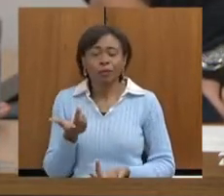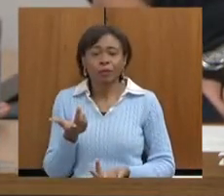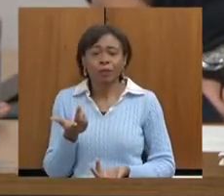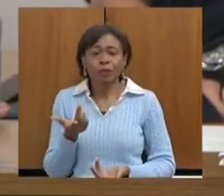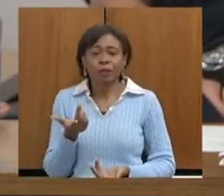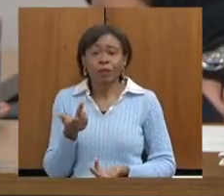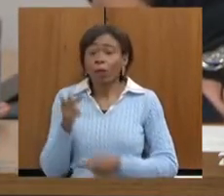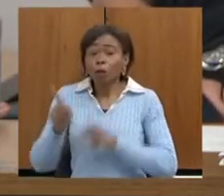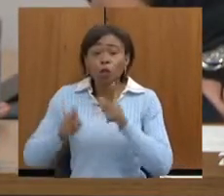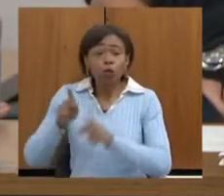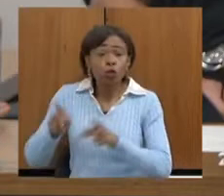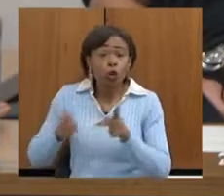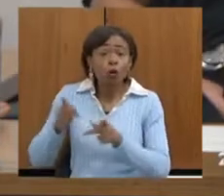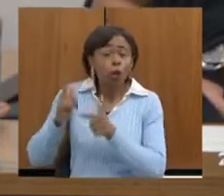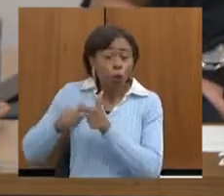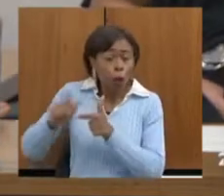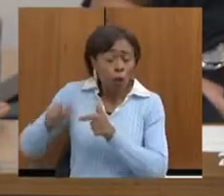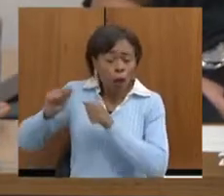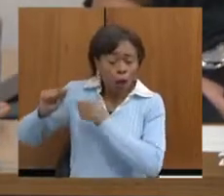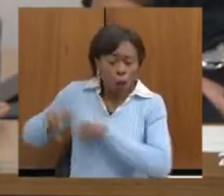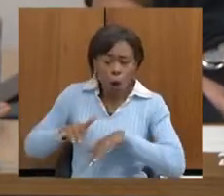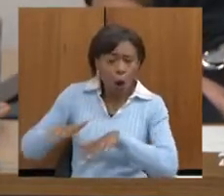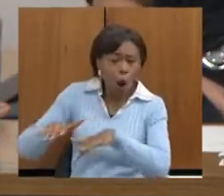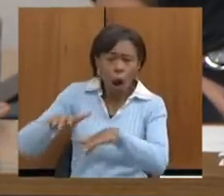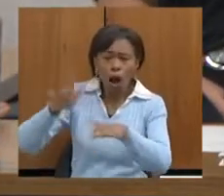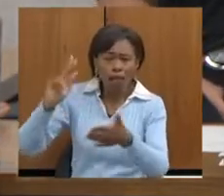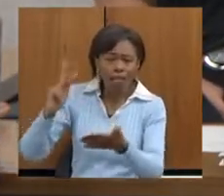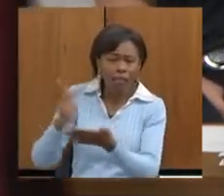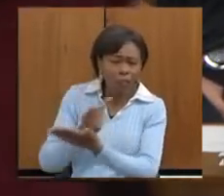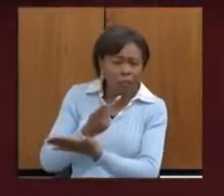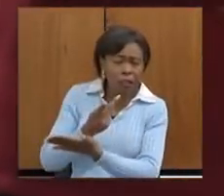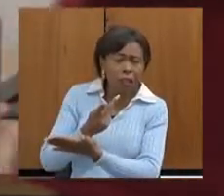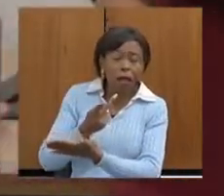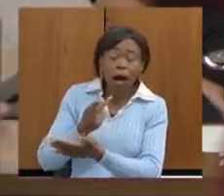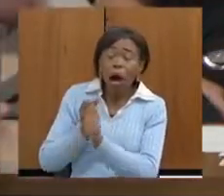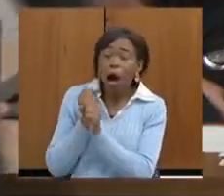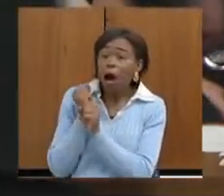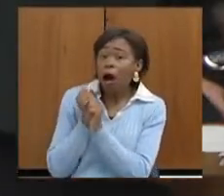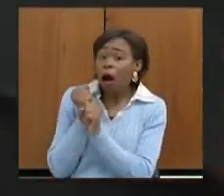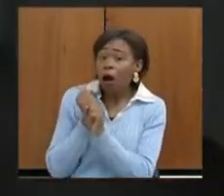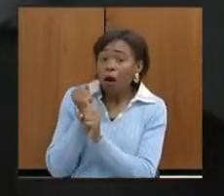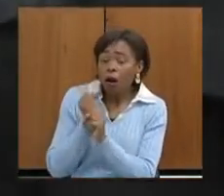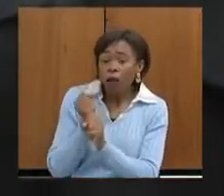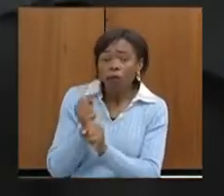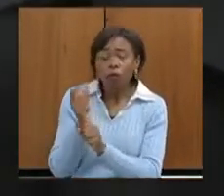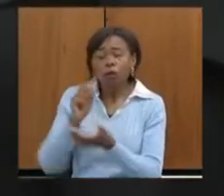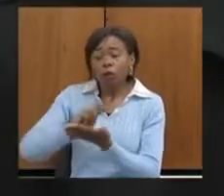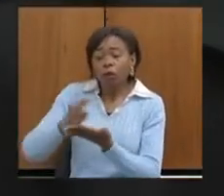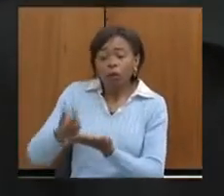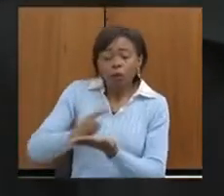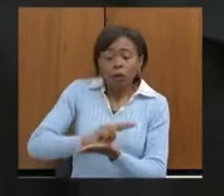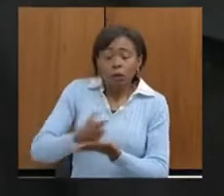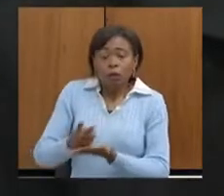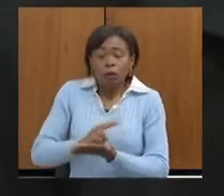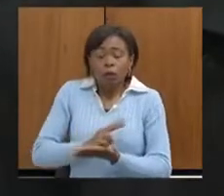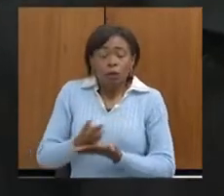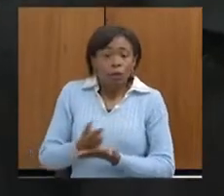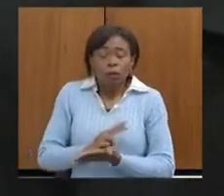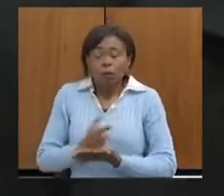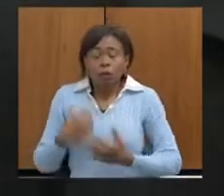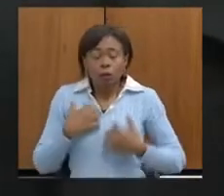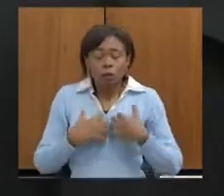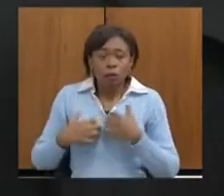dormem sem uso de medicamento há anos por causa dessa reiteração das violências que acontecem no território